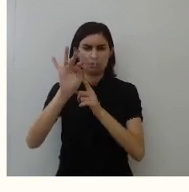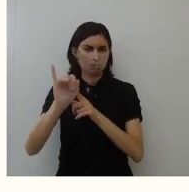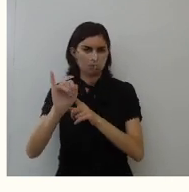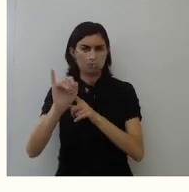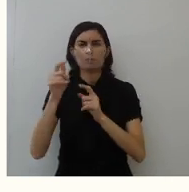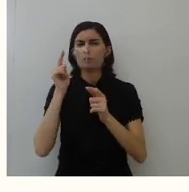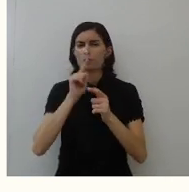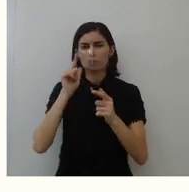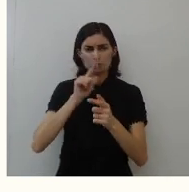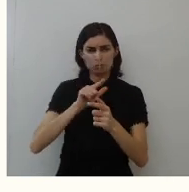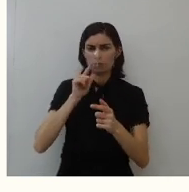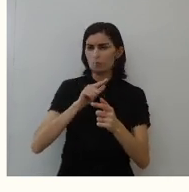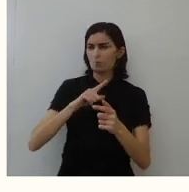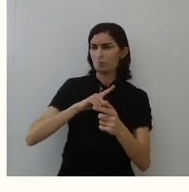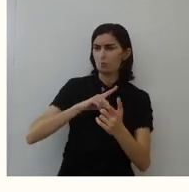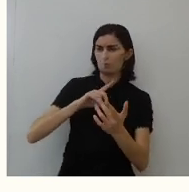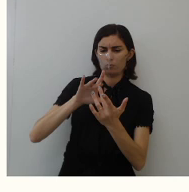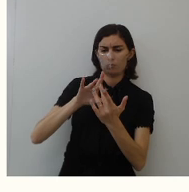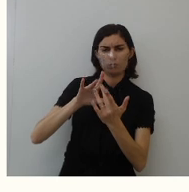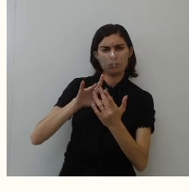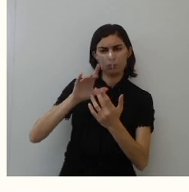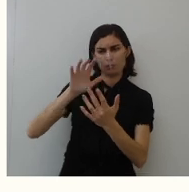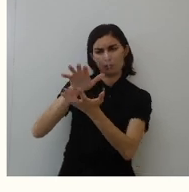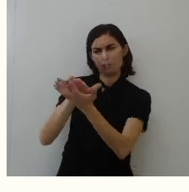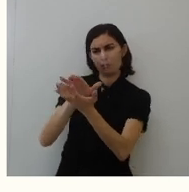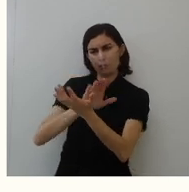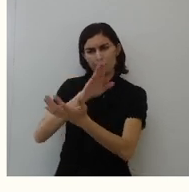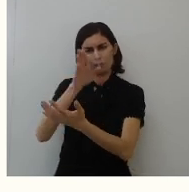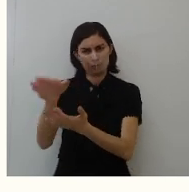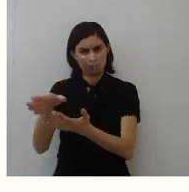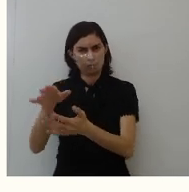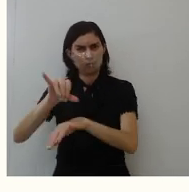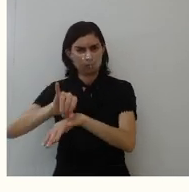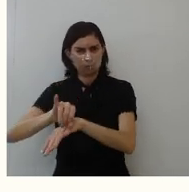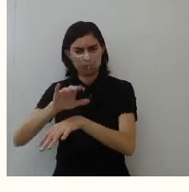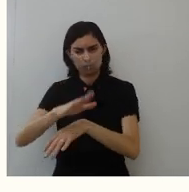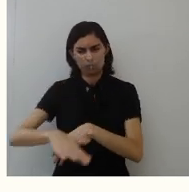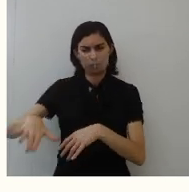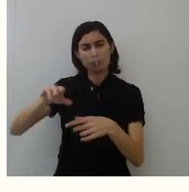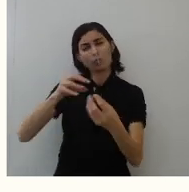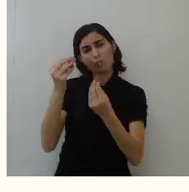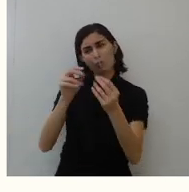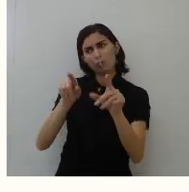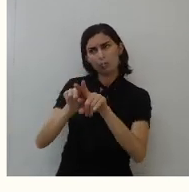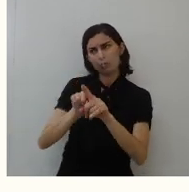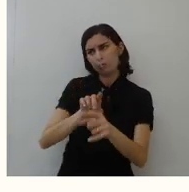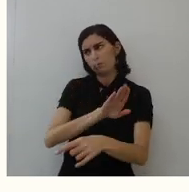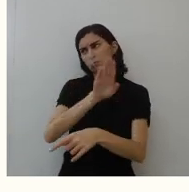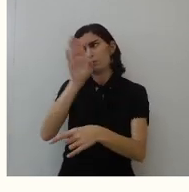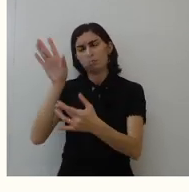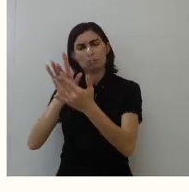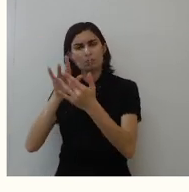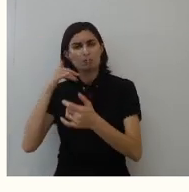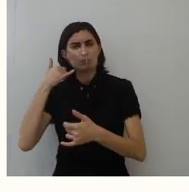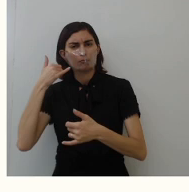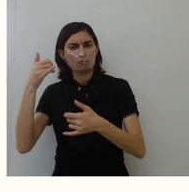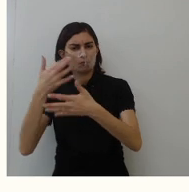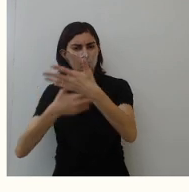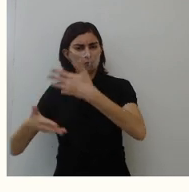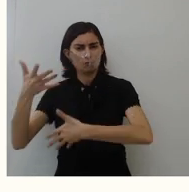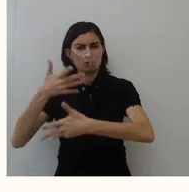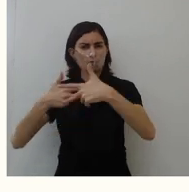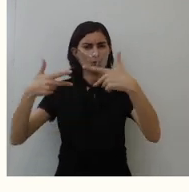Iati consegue tanto ter um contato direto com Recife, que é uma metrópole regional, como também ela pode ter um contato de fluxo